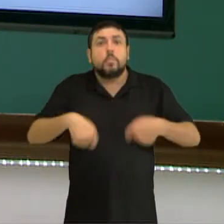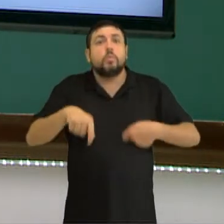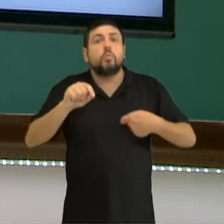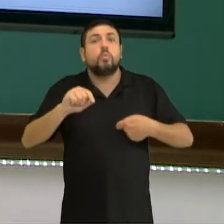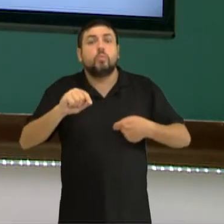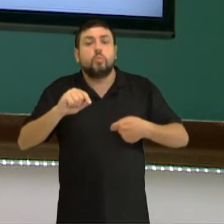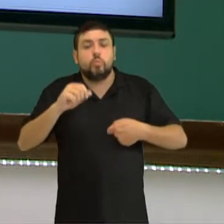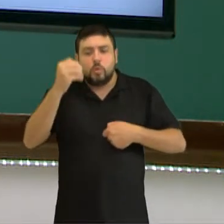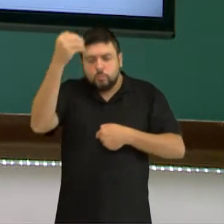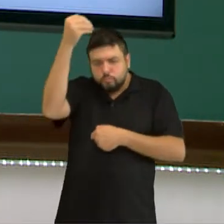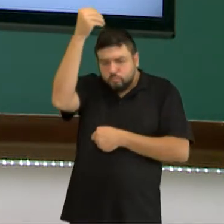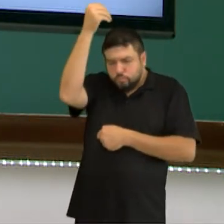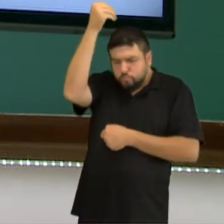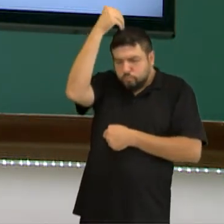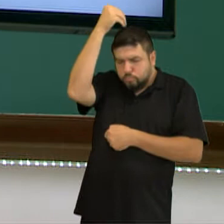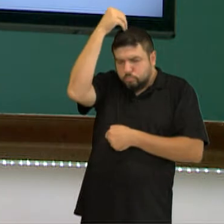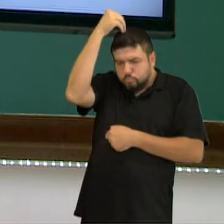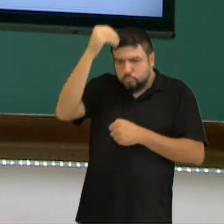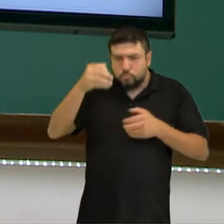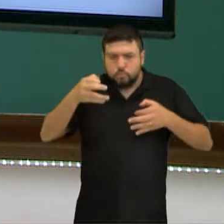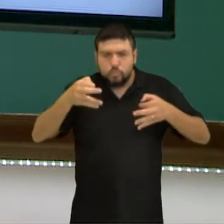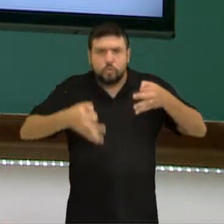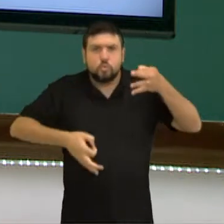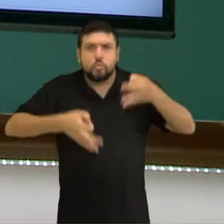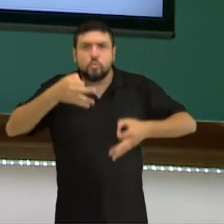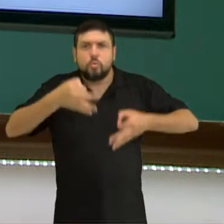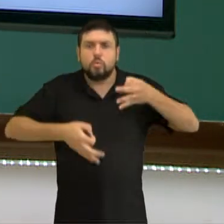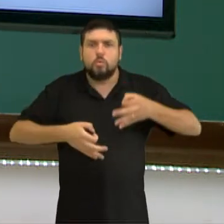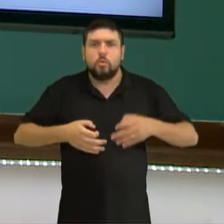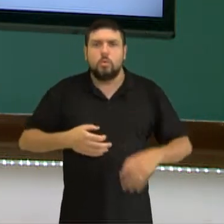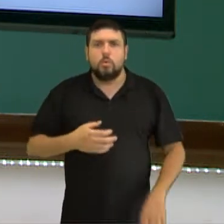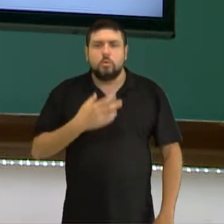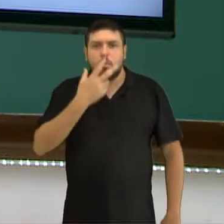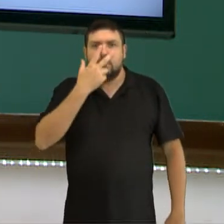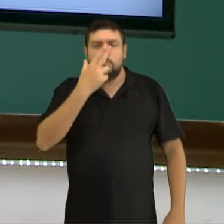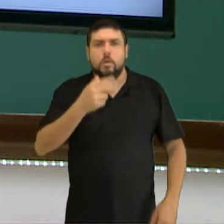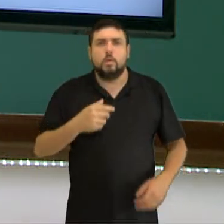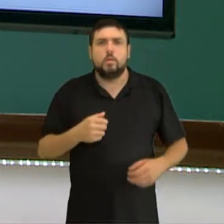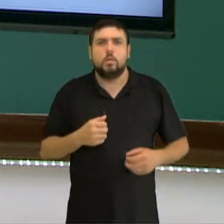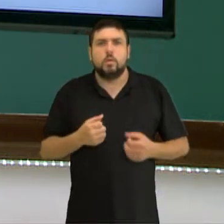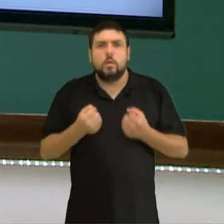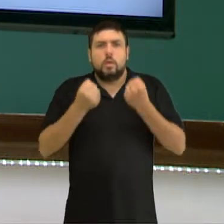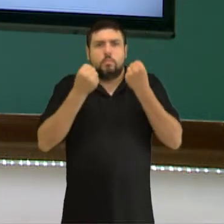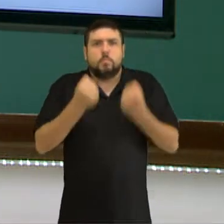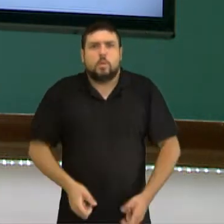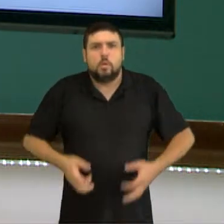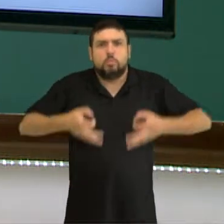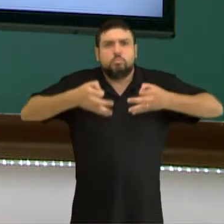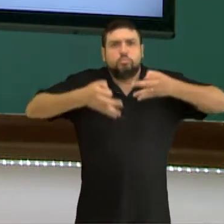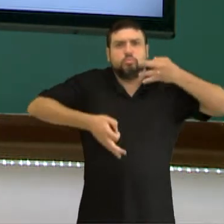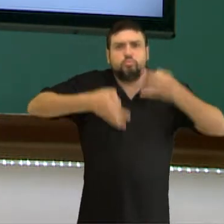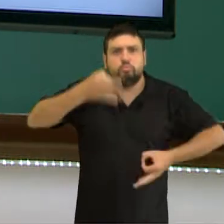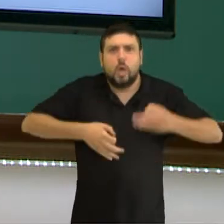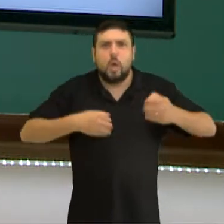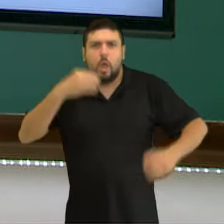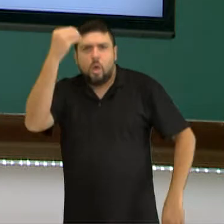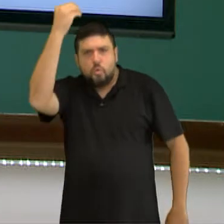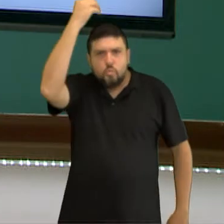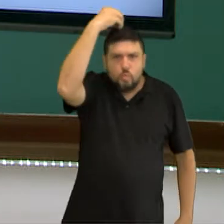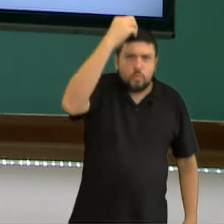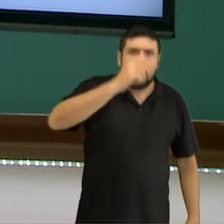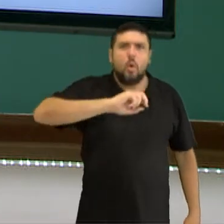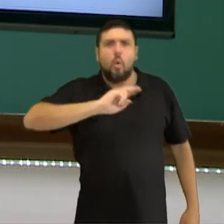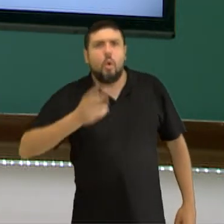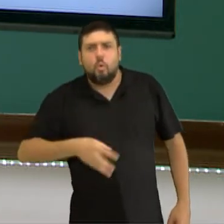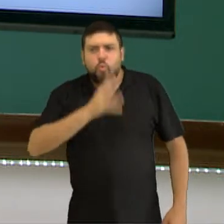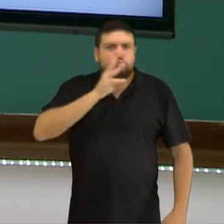moral. Julgamento. Olha essa palavra que parece assim de decidir se alguém é culpado ou inocente, mas aqui no sentido de